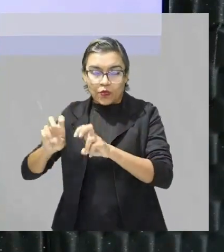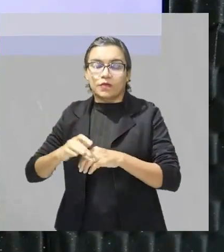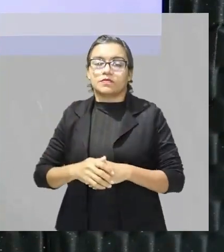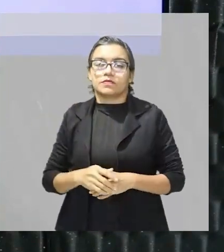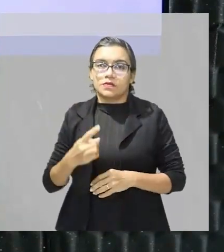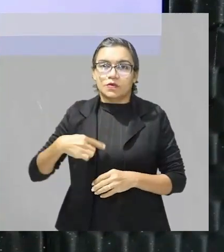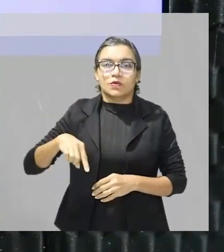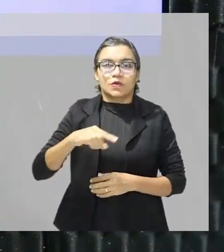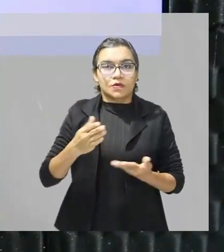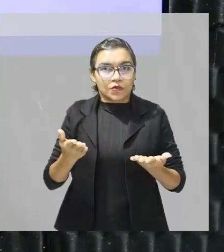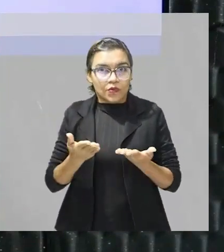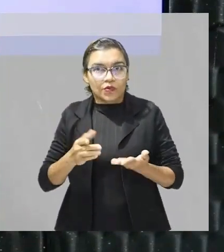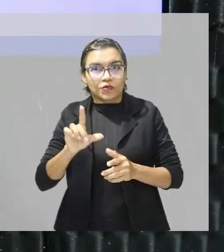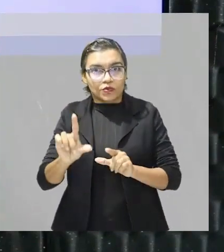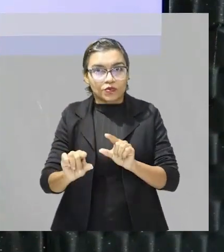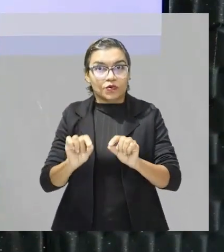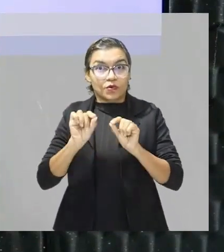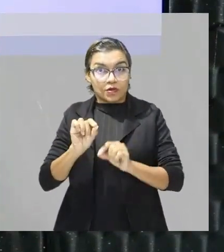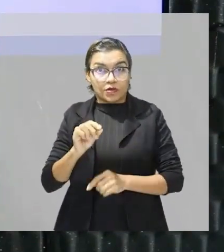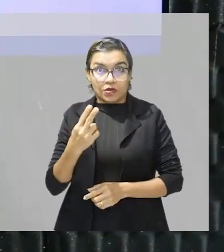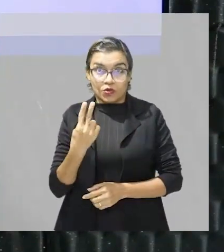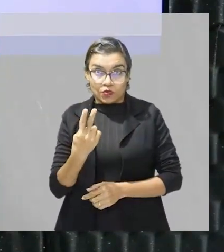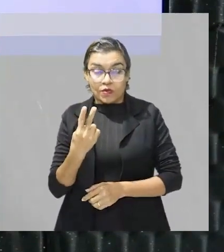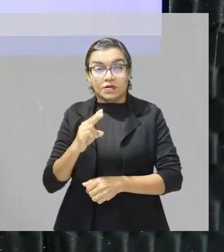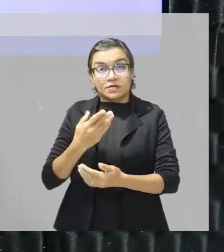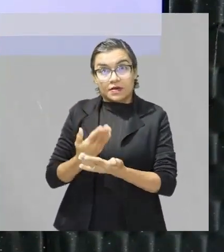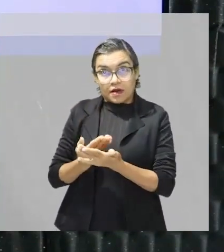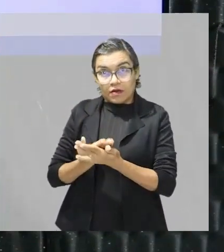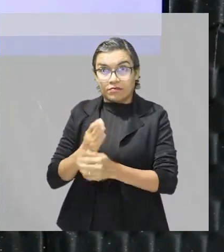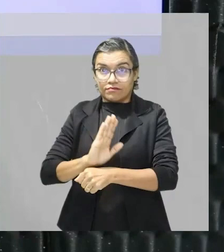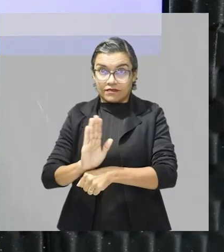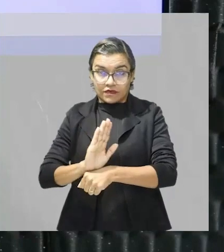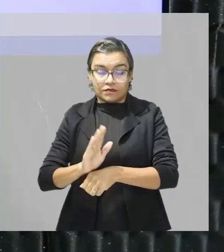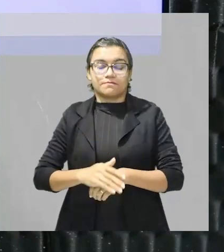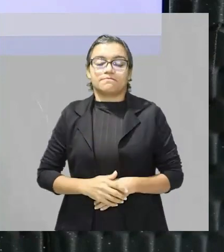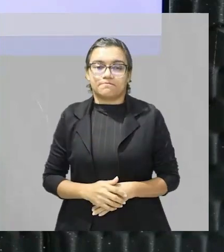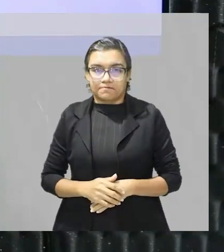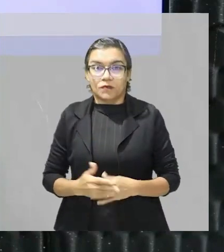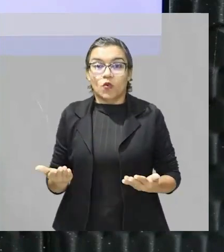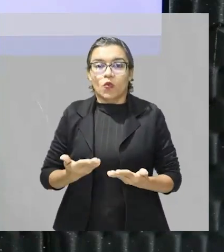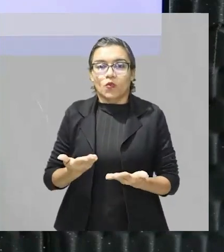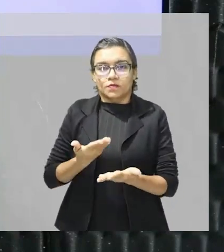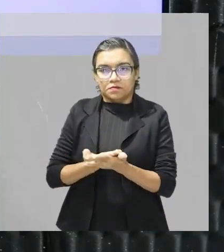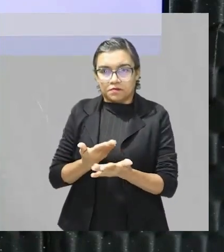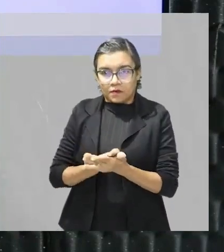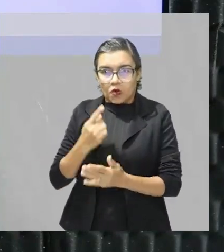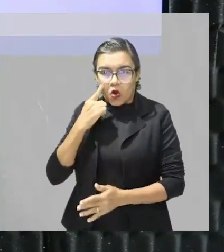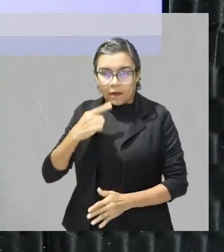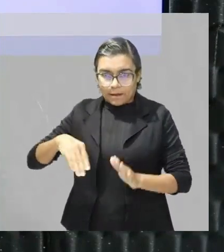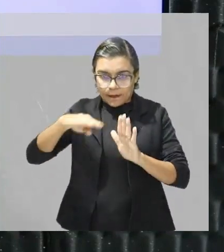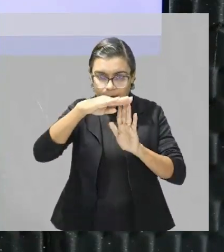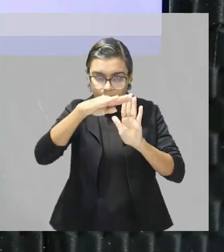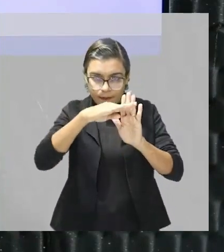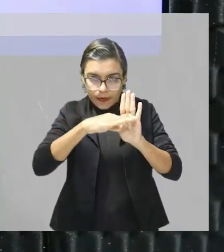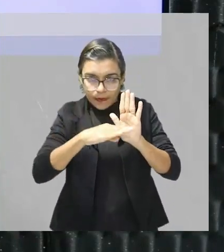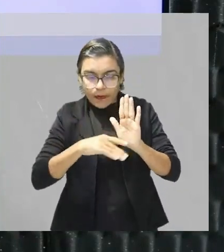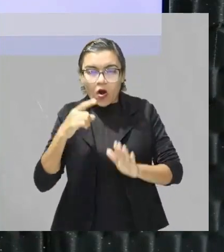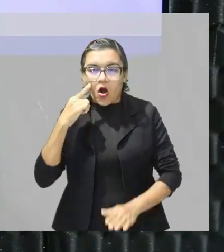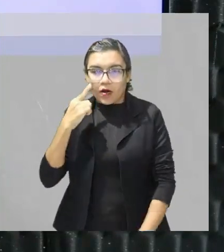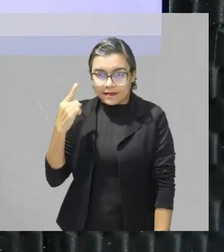esse tópico em dois vídeos tudo bem estaremos abordando hoje olha só modelo atômico de da